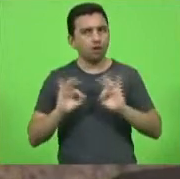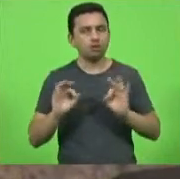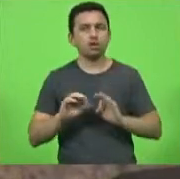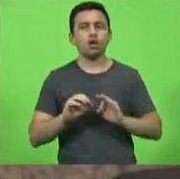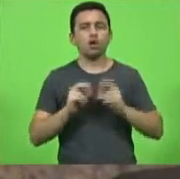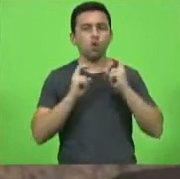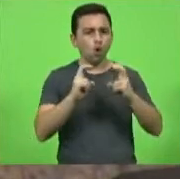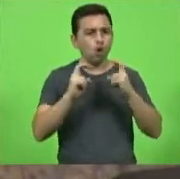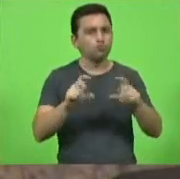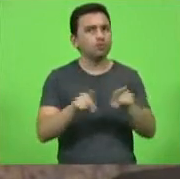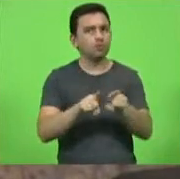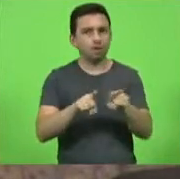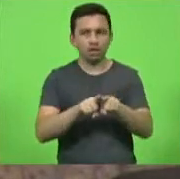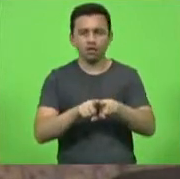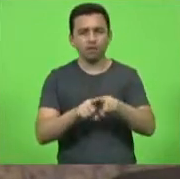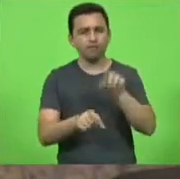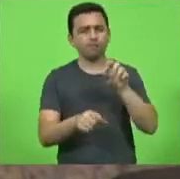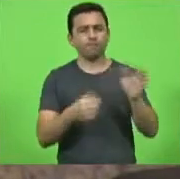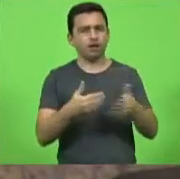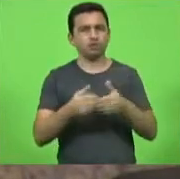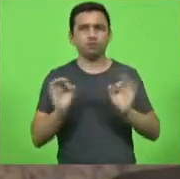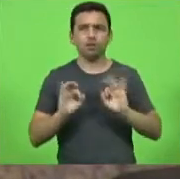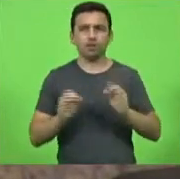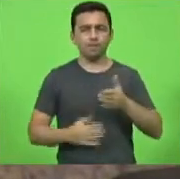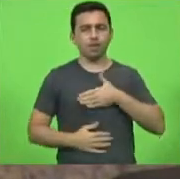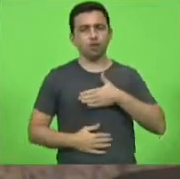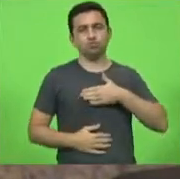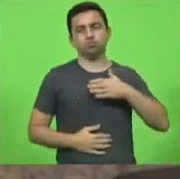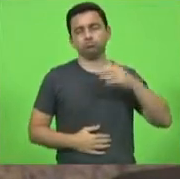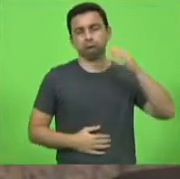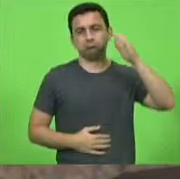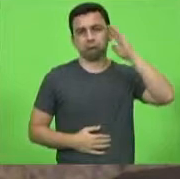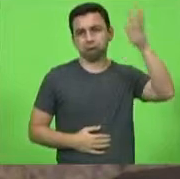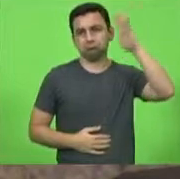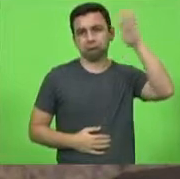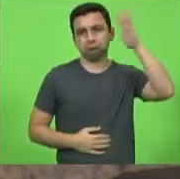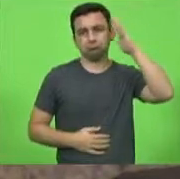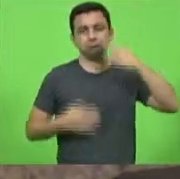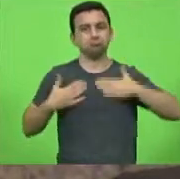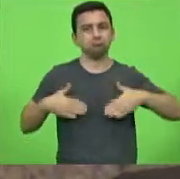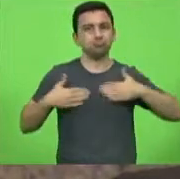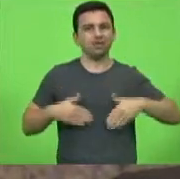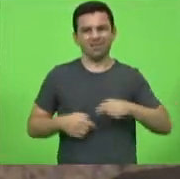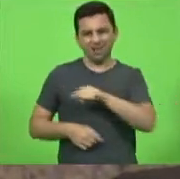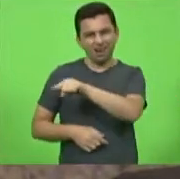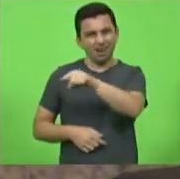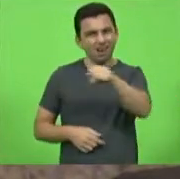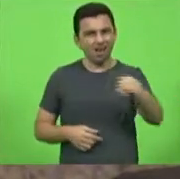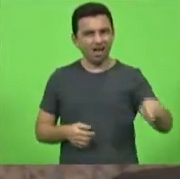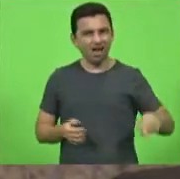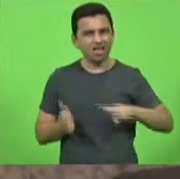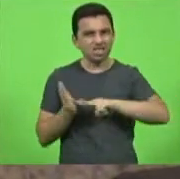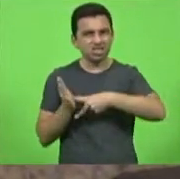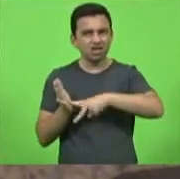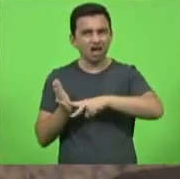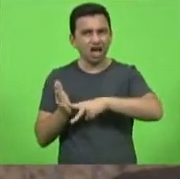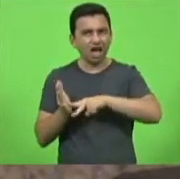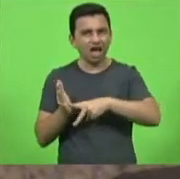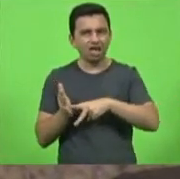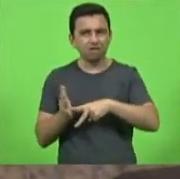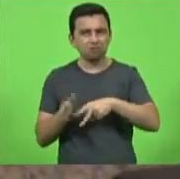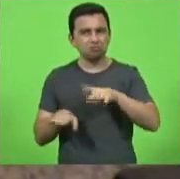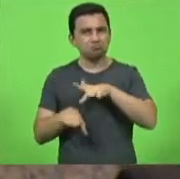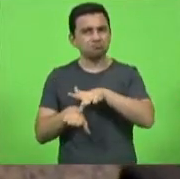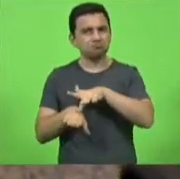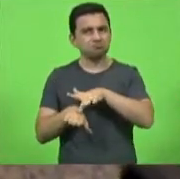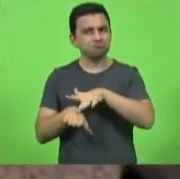coletivo. Eu estou tranquilo com a minha coerência. Agora, esses sindicatos estão sendo apenas hipócritas, demagogos.